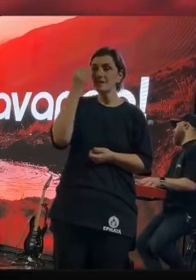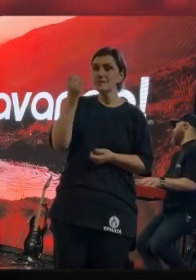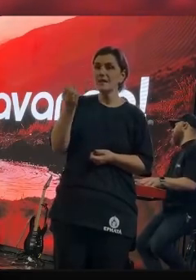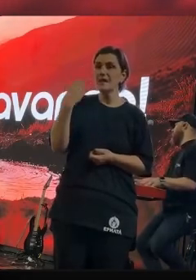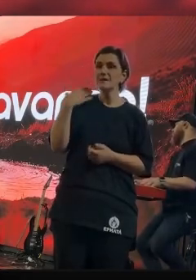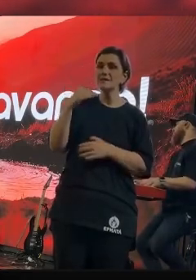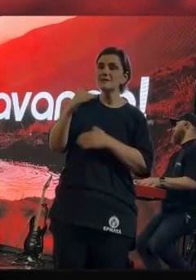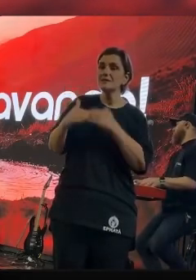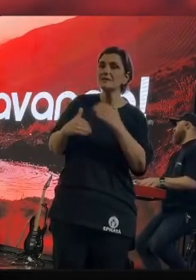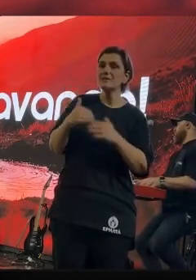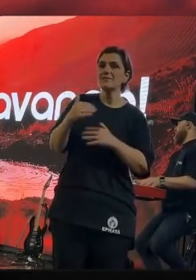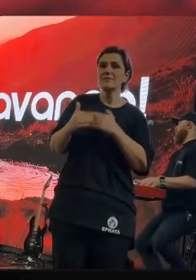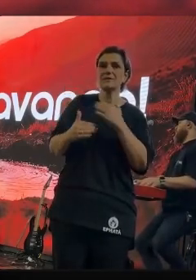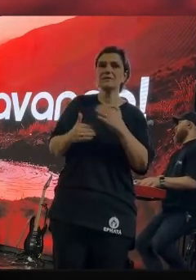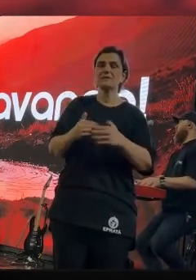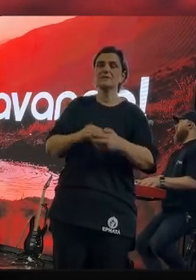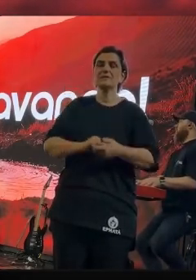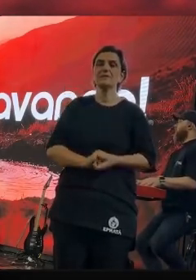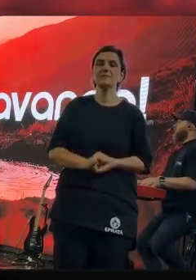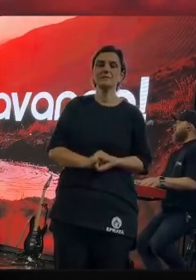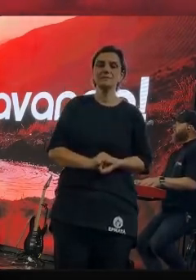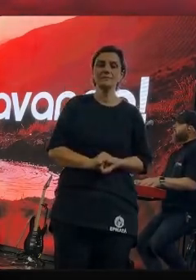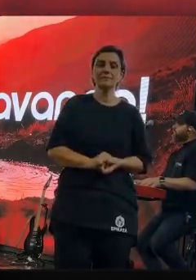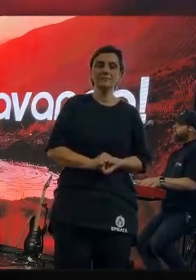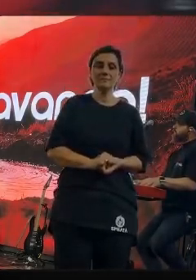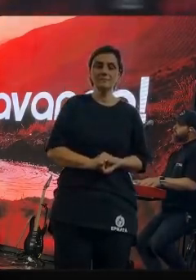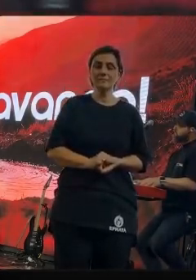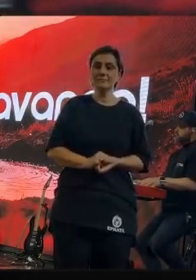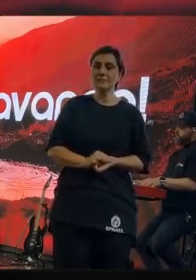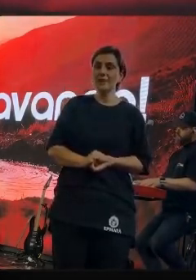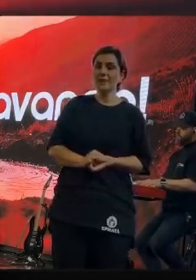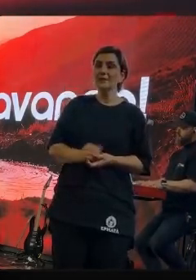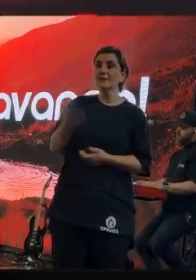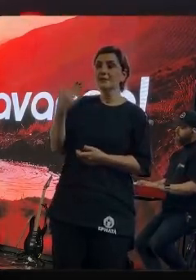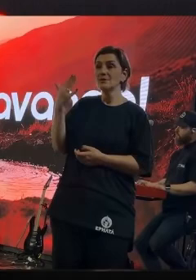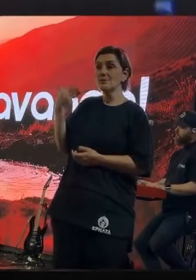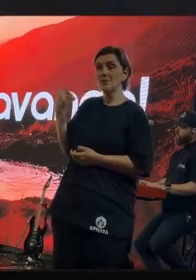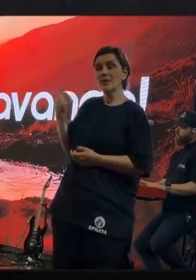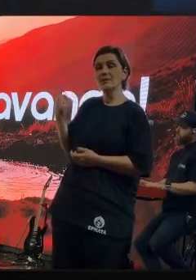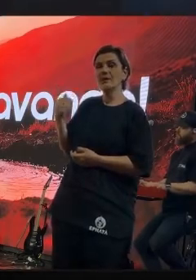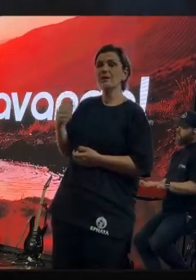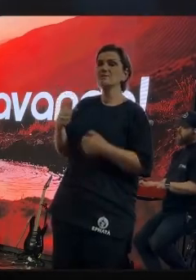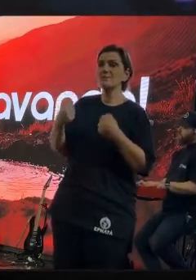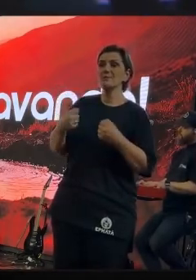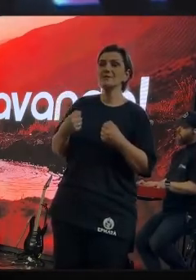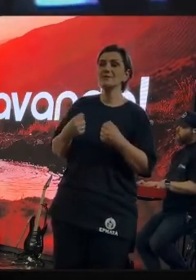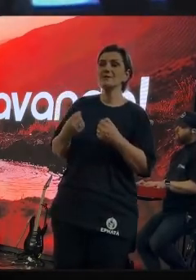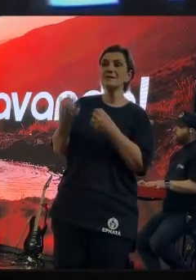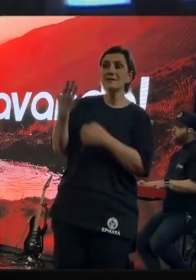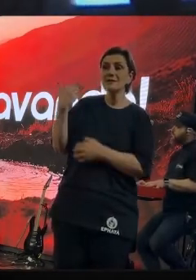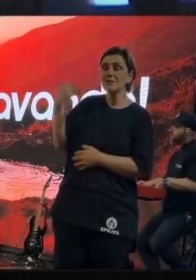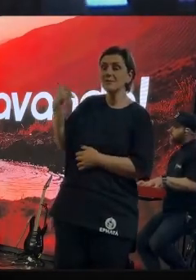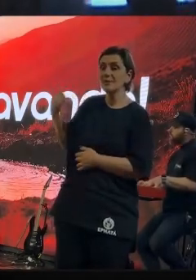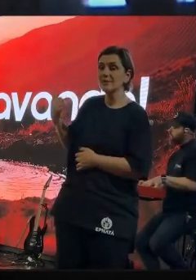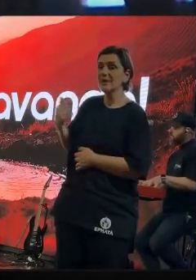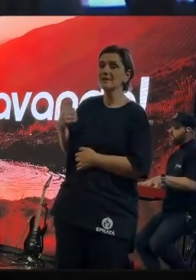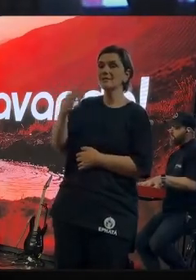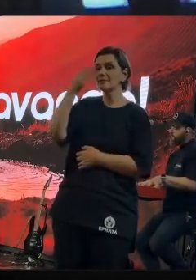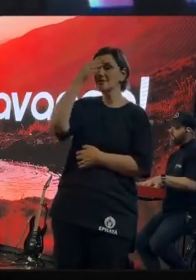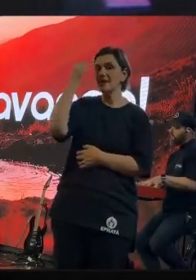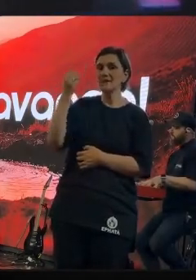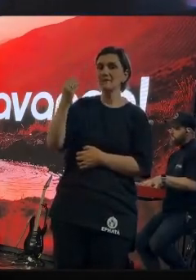Esquece e avança. Ei! Deixa para trás o que tem que deixar para trás. Esquece e